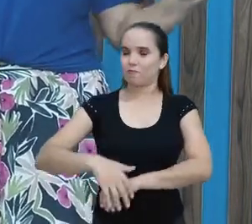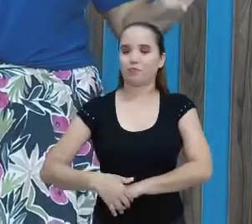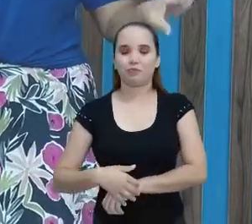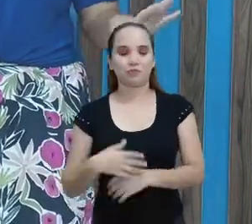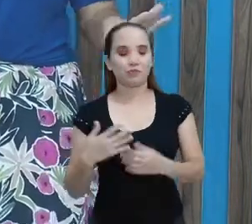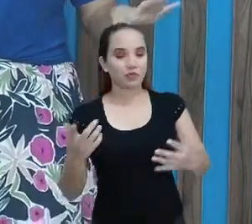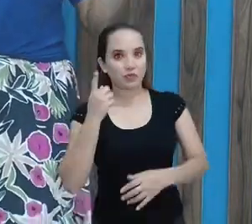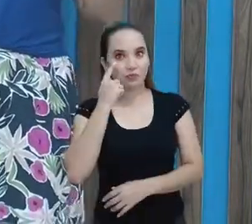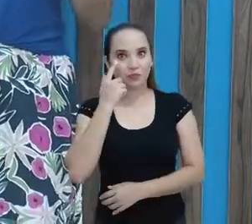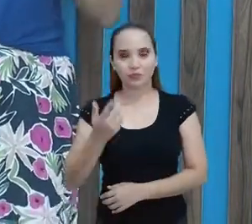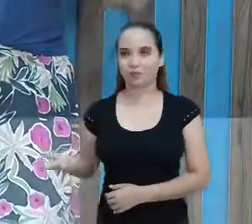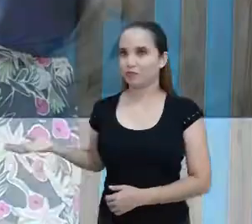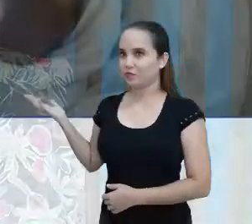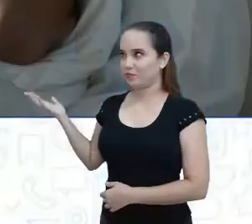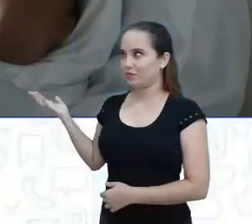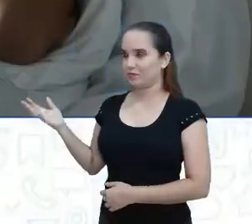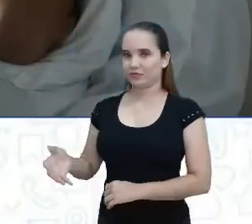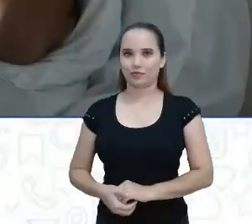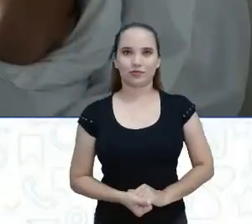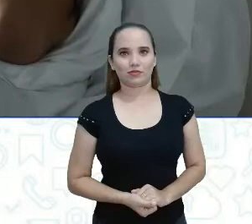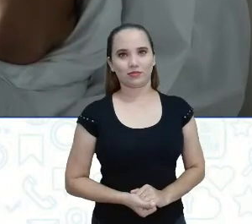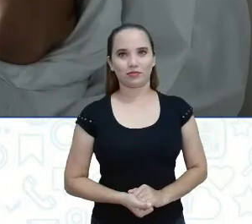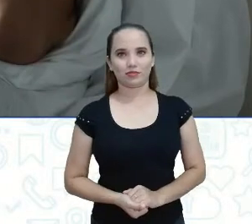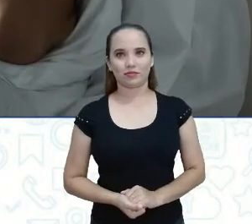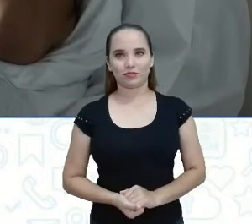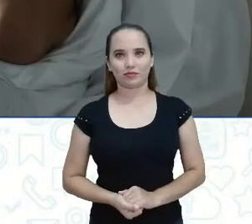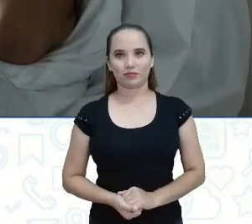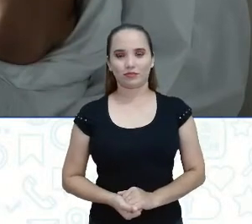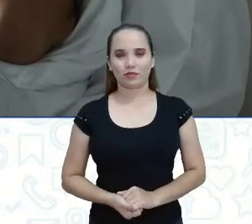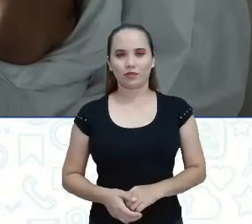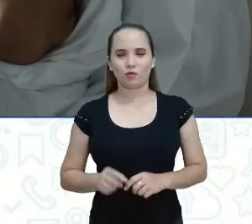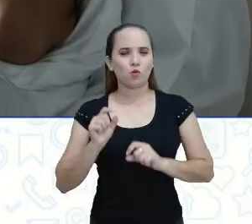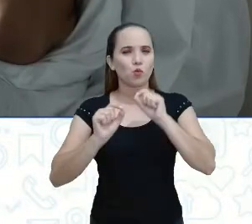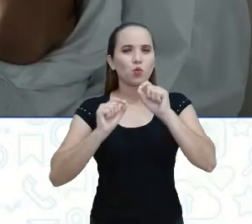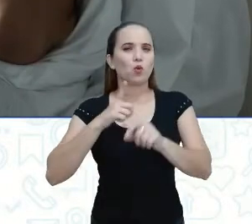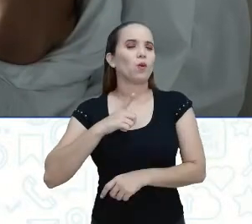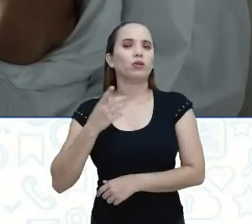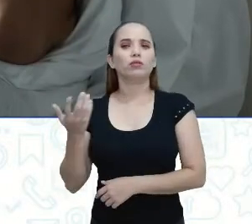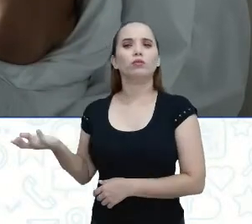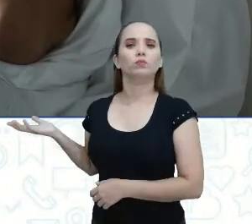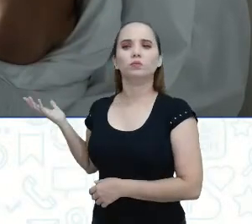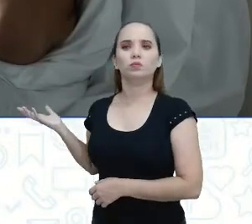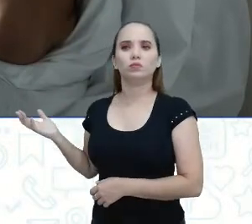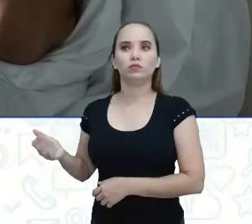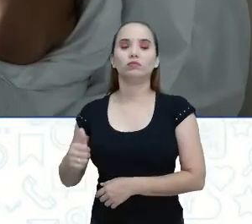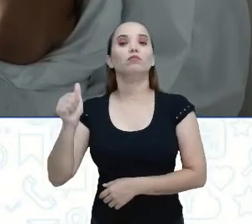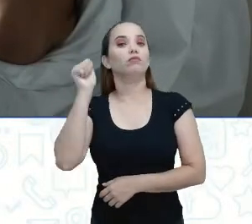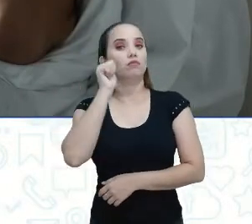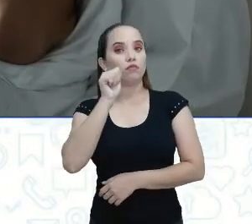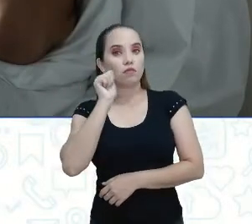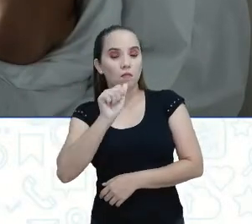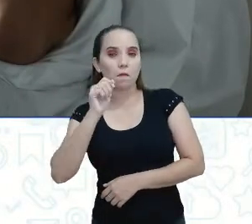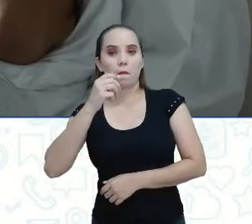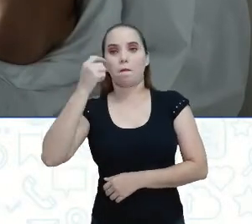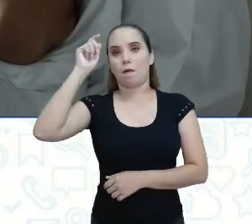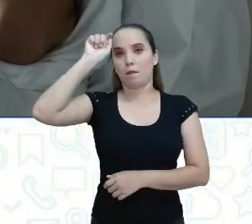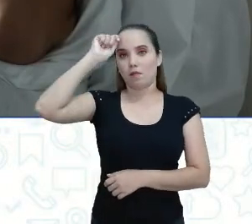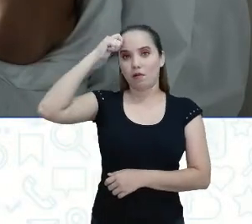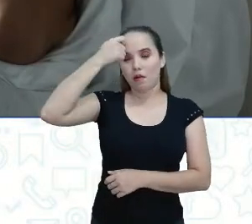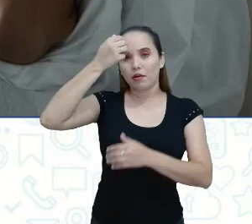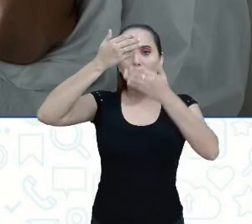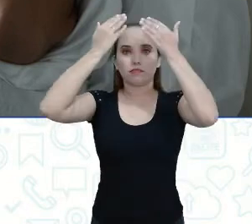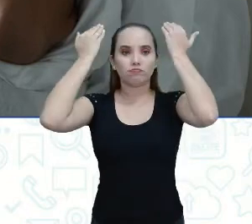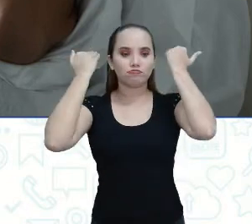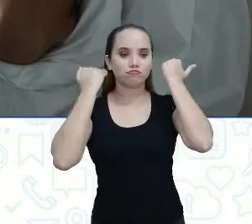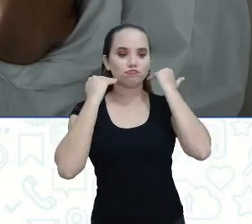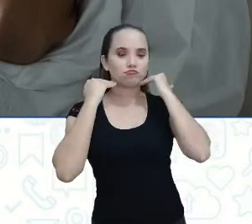enfim. Essa aqui é a imagem. Então, o que é que temos nessa imagem? Uma mulher negra, de cabelos curtos e